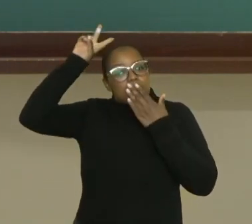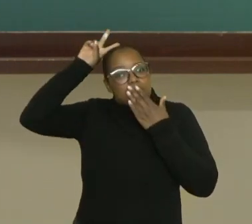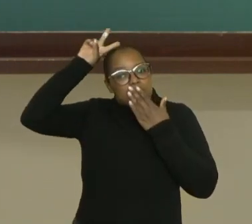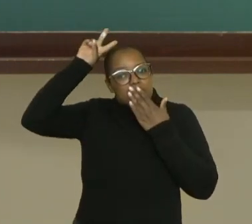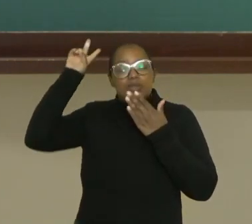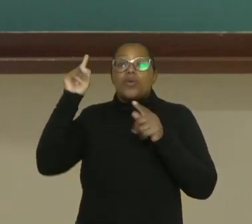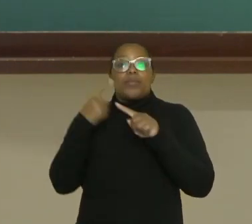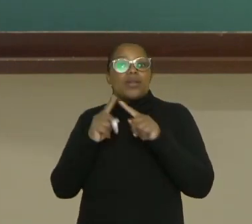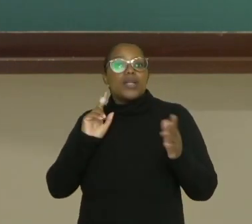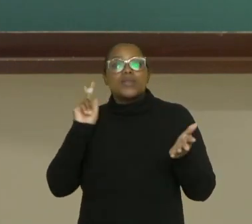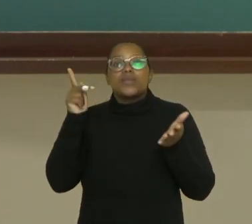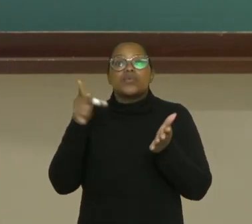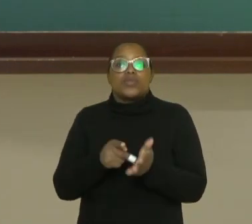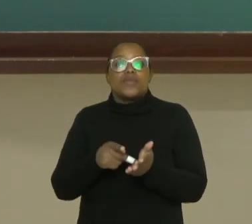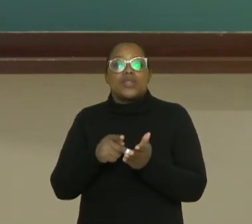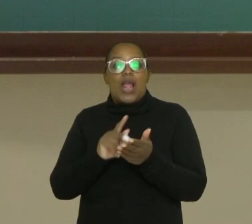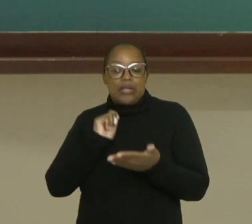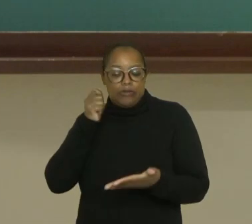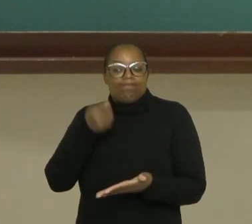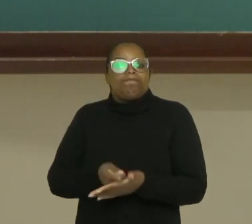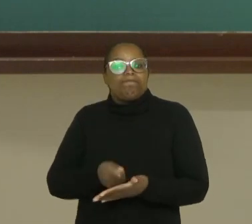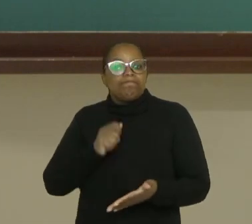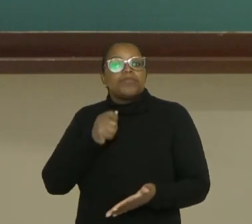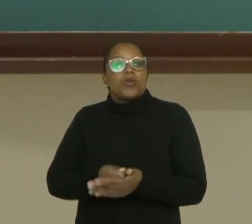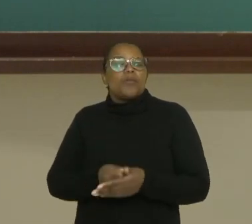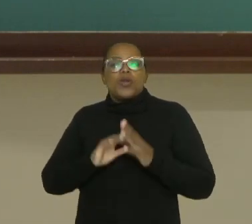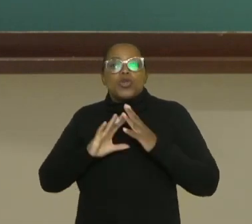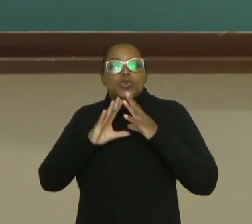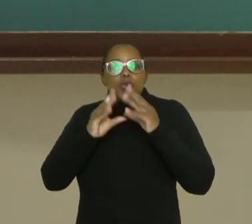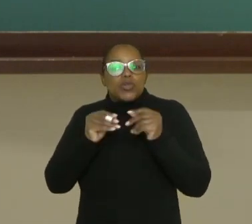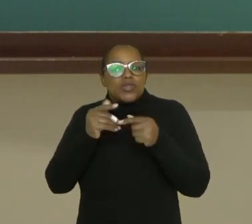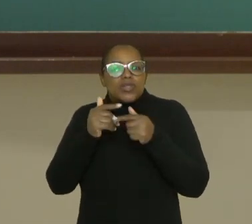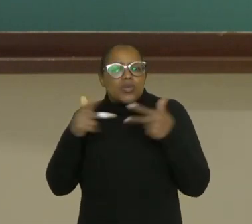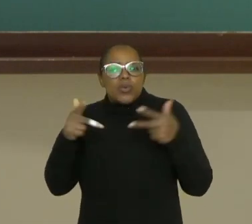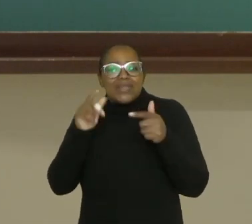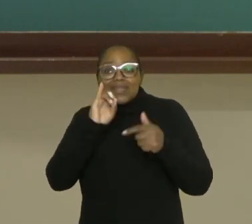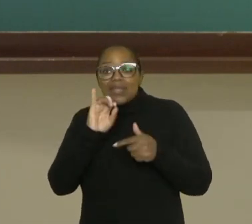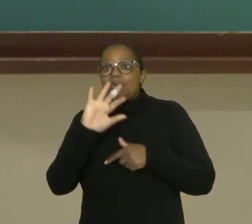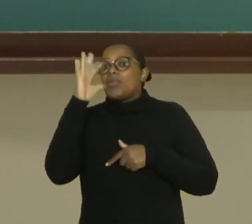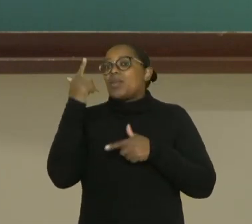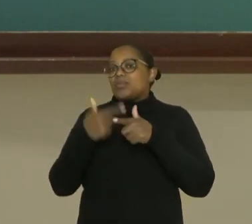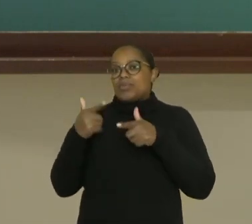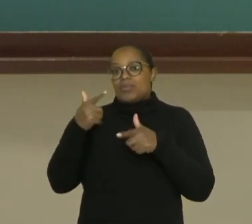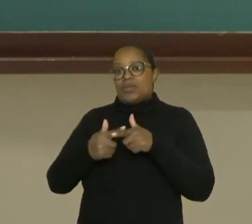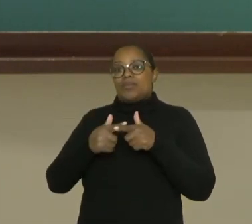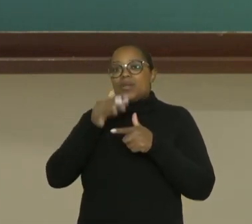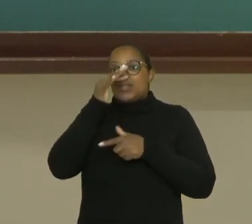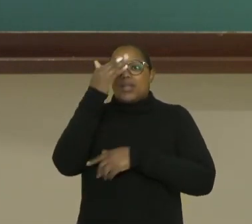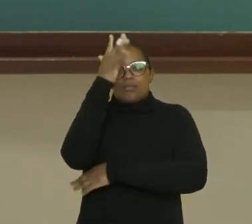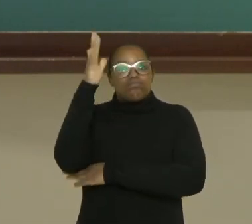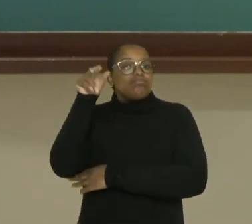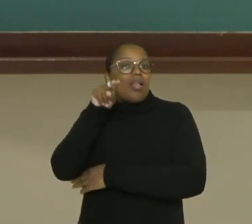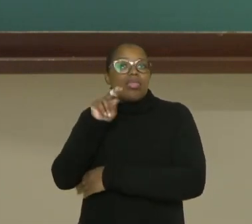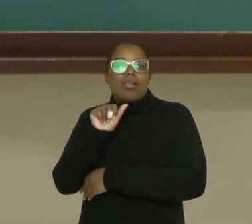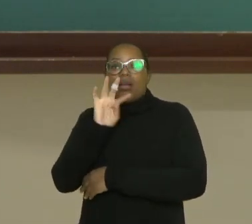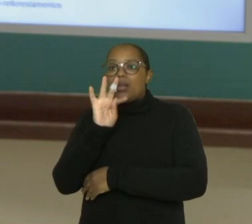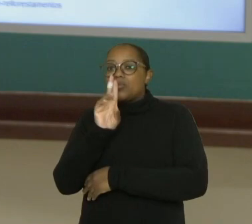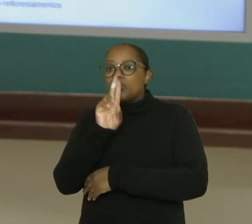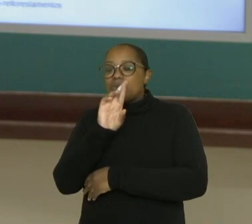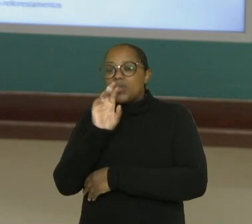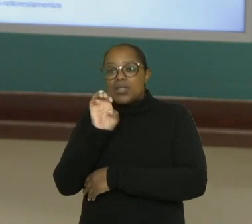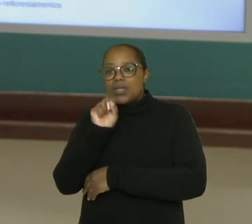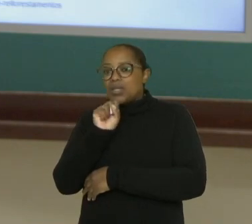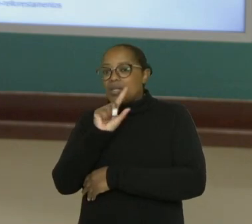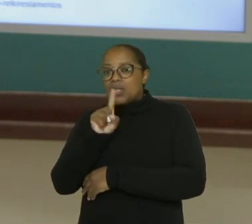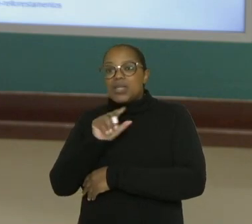os verdadeiros defensores da natureza e o quanto nós temos que aprender com esses povos.